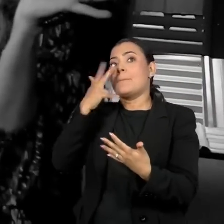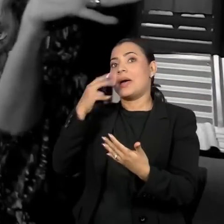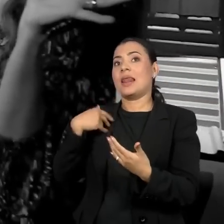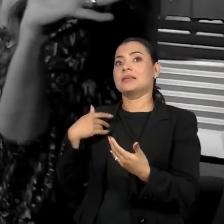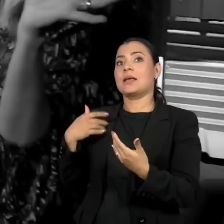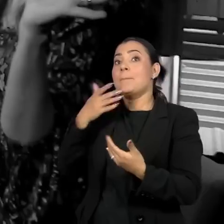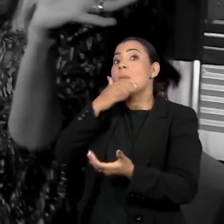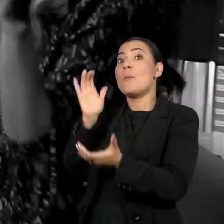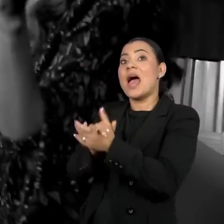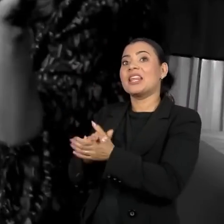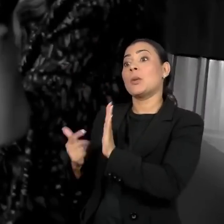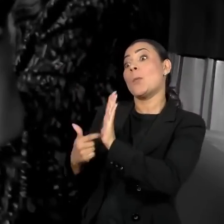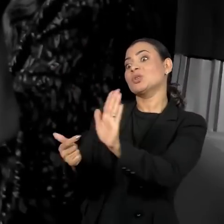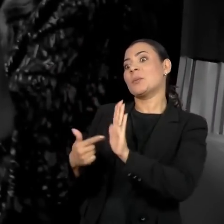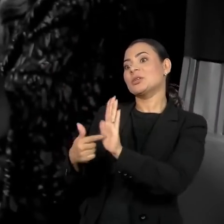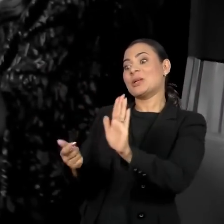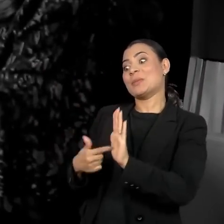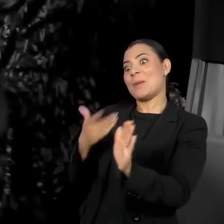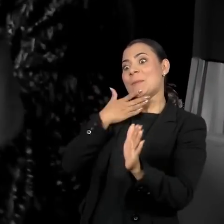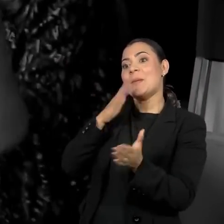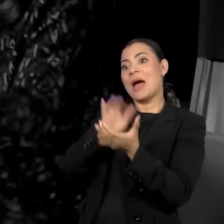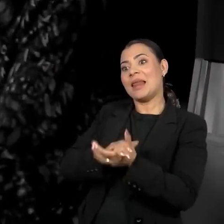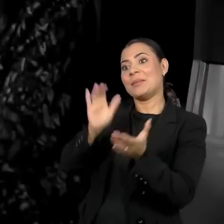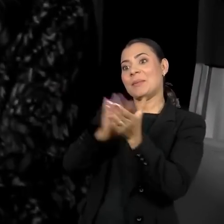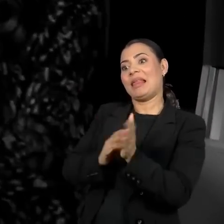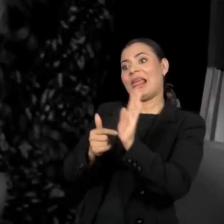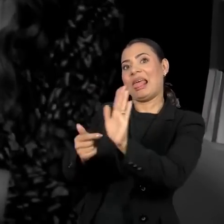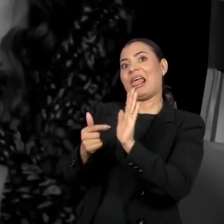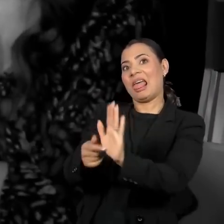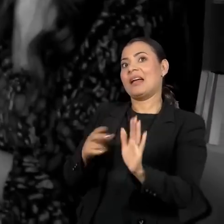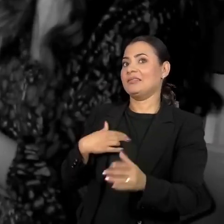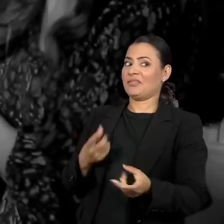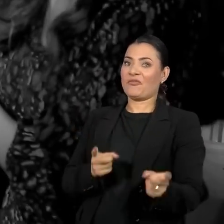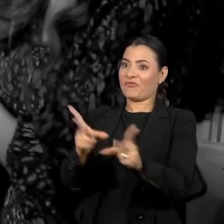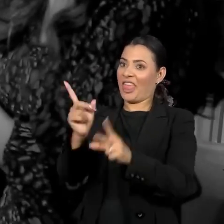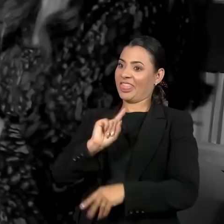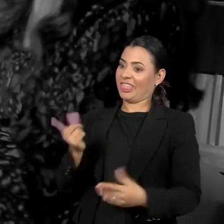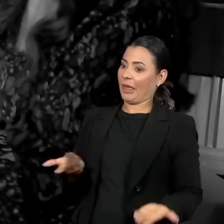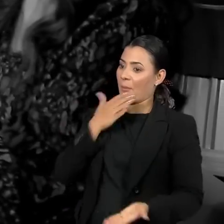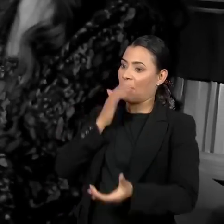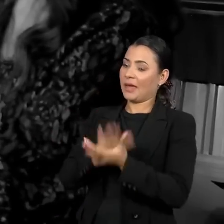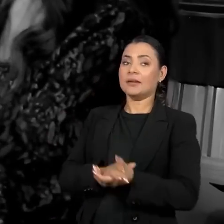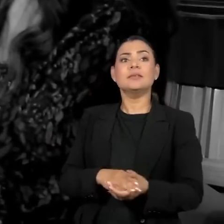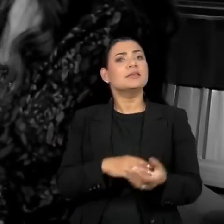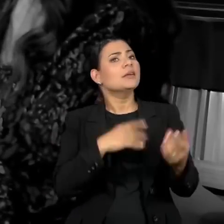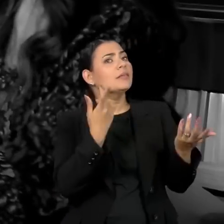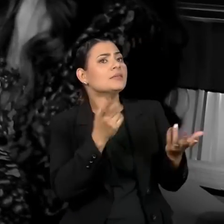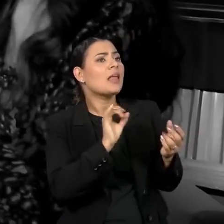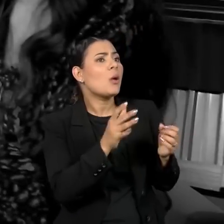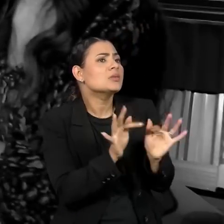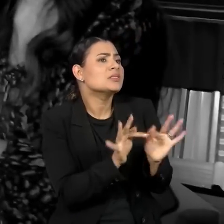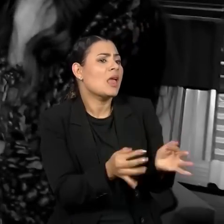do meu marido para as outras e outras. Não vai ficar fazendo publicidade. Não vai fazer publicidade. Exatamente. Mas você acha que a gente entregou muito, Felipe? Não